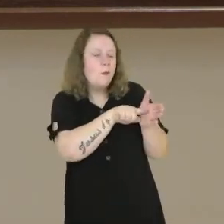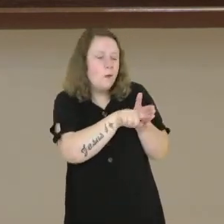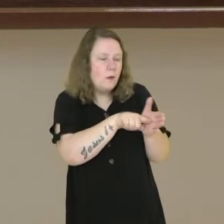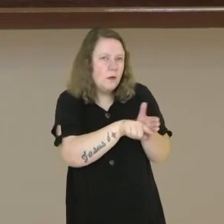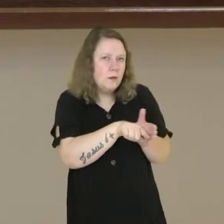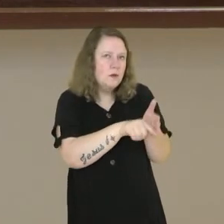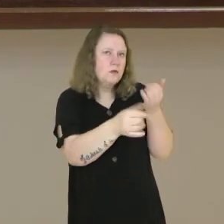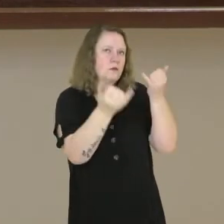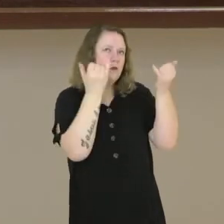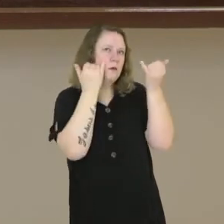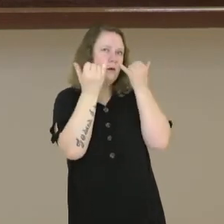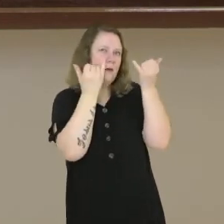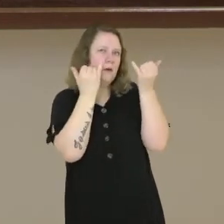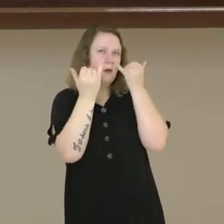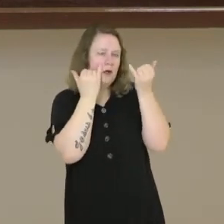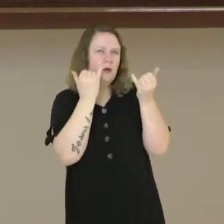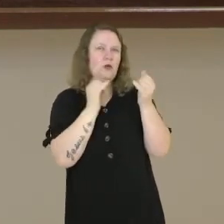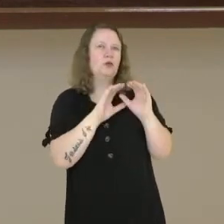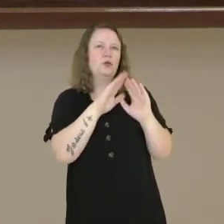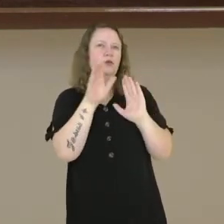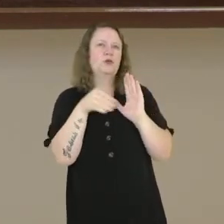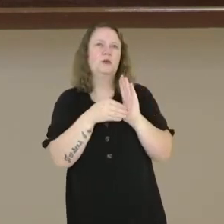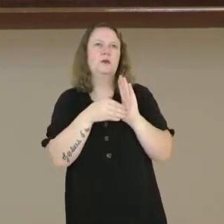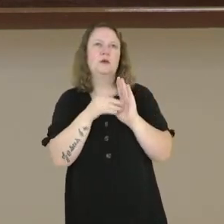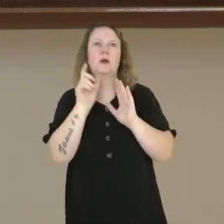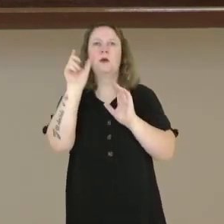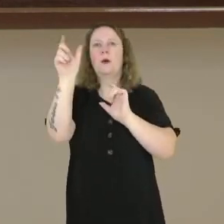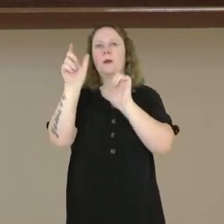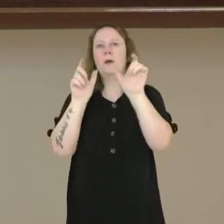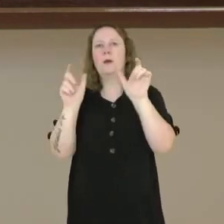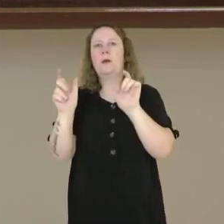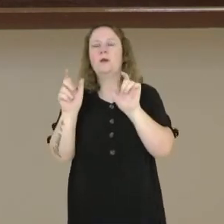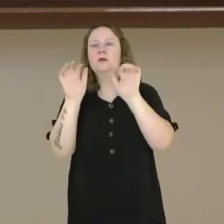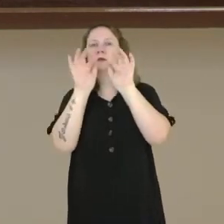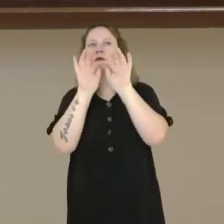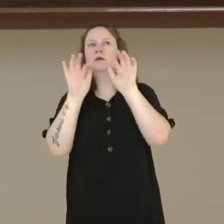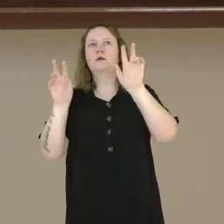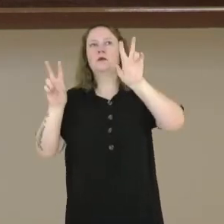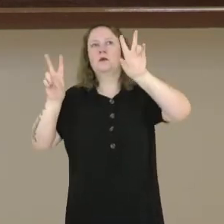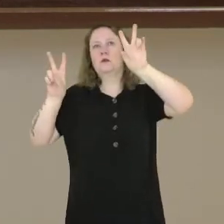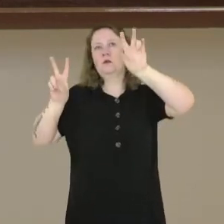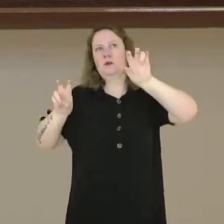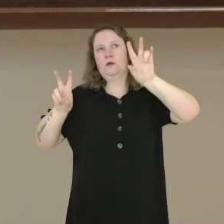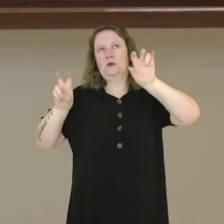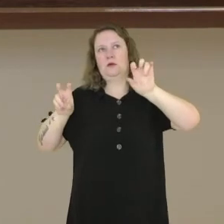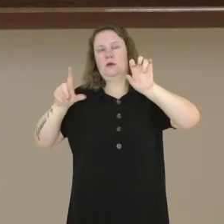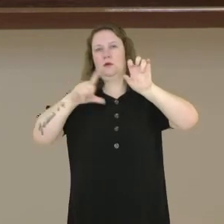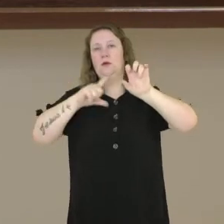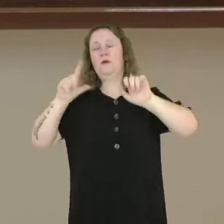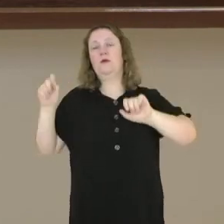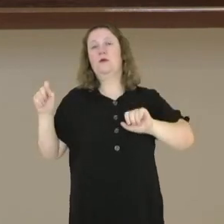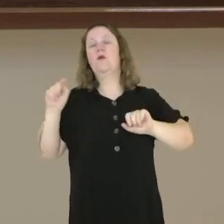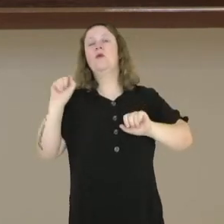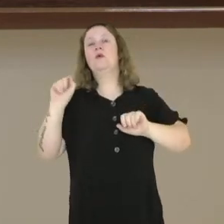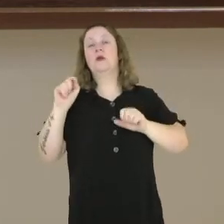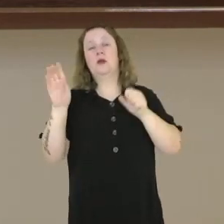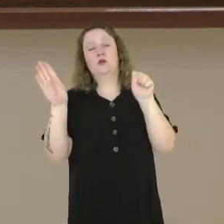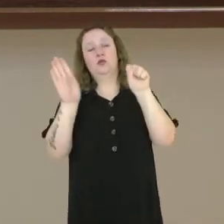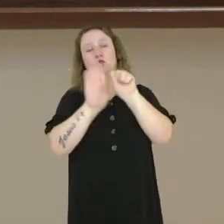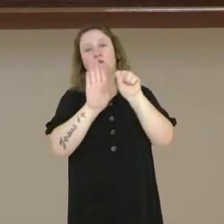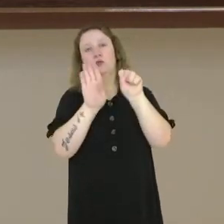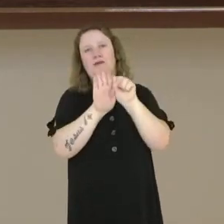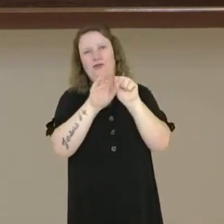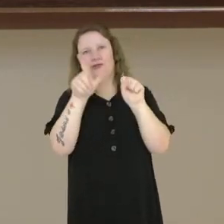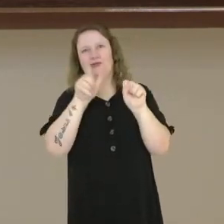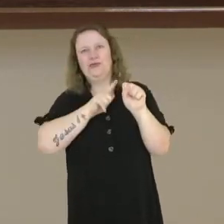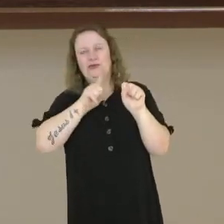notícia. Tudo isso que está destacado em negrito, que os alunos pesquisem, tem valor de substantivo. Se é um substantivo,